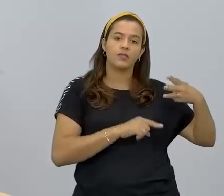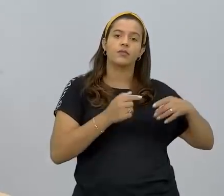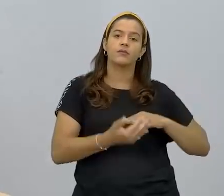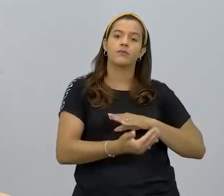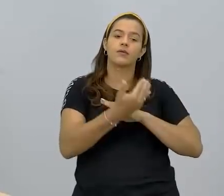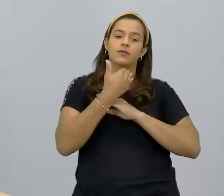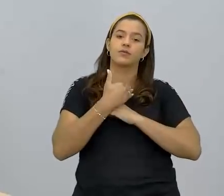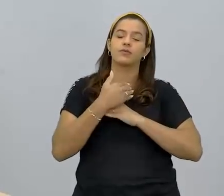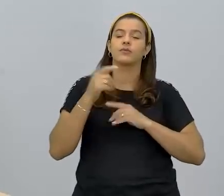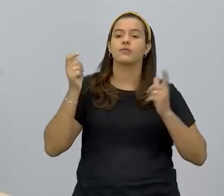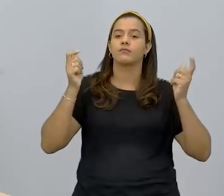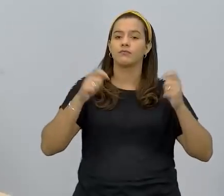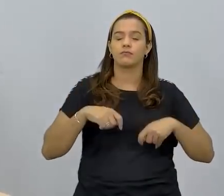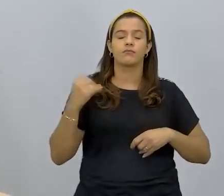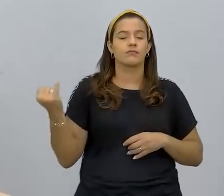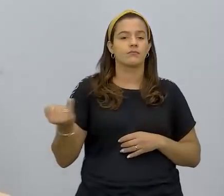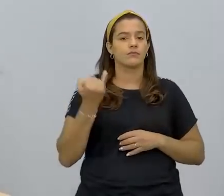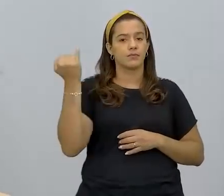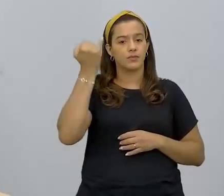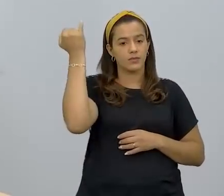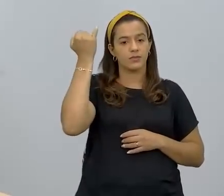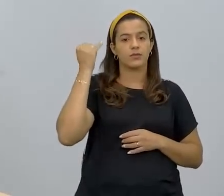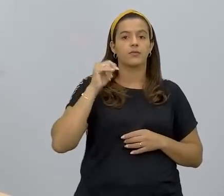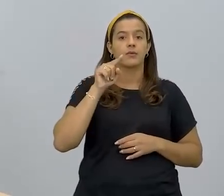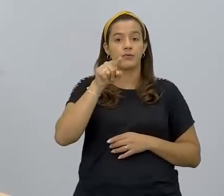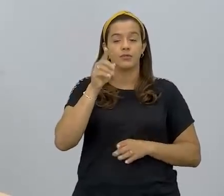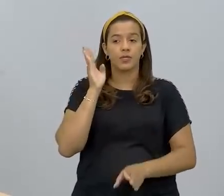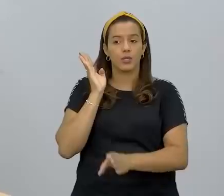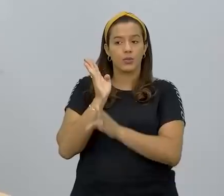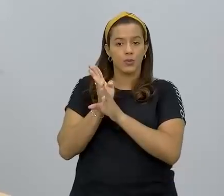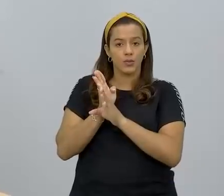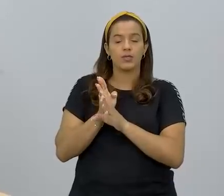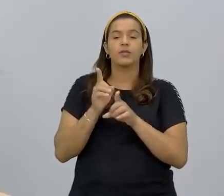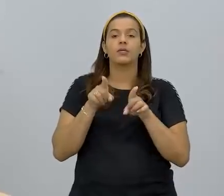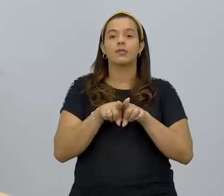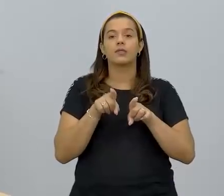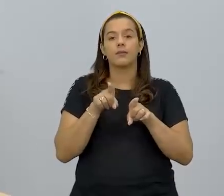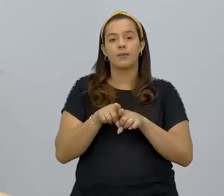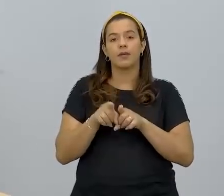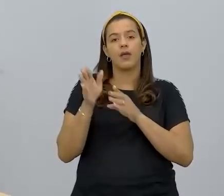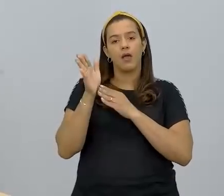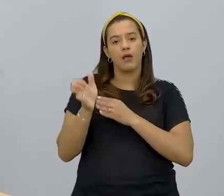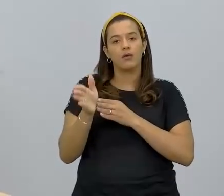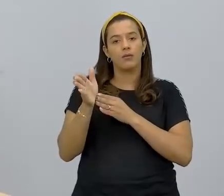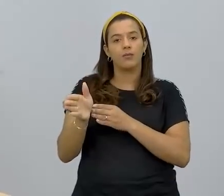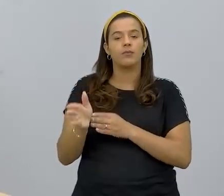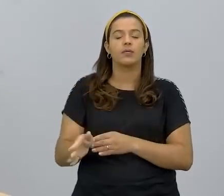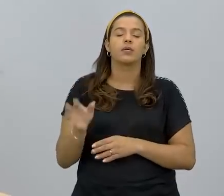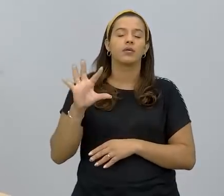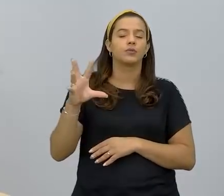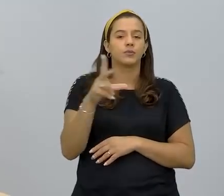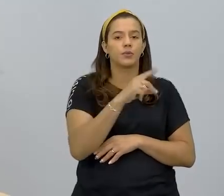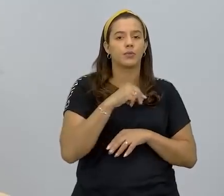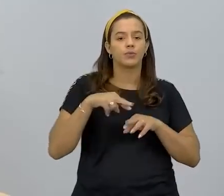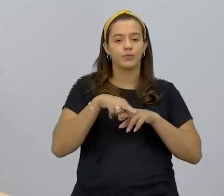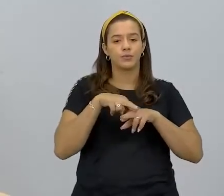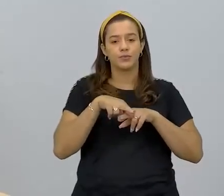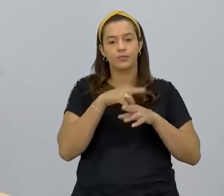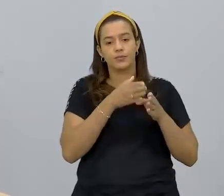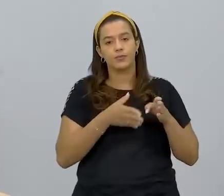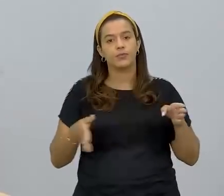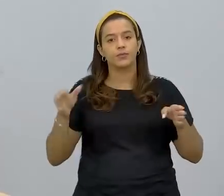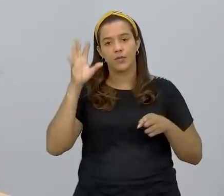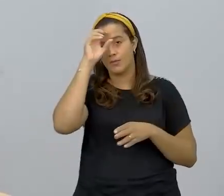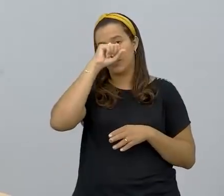instrumentos muito importantes para você diagnosticar e acompanhar todo o processo de recuperação da aprendizagem